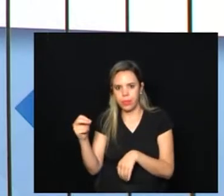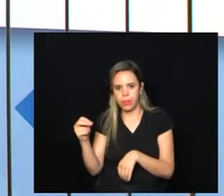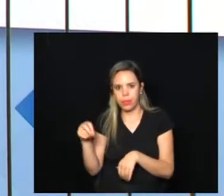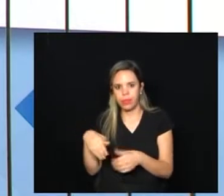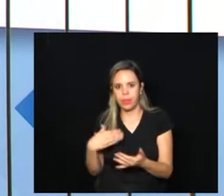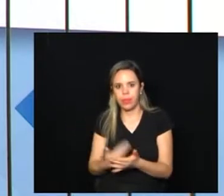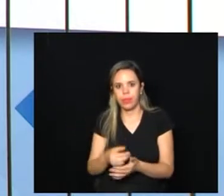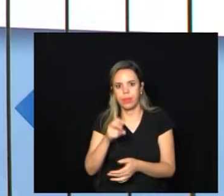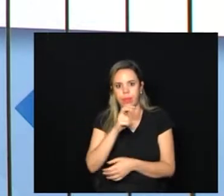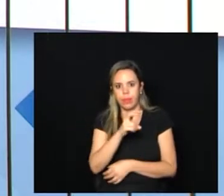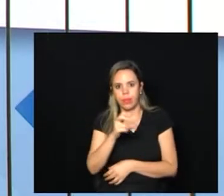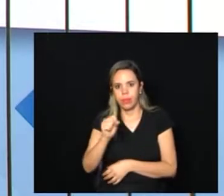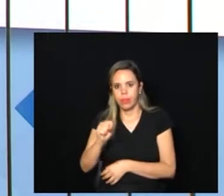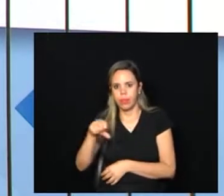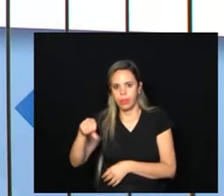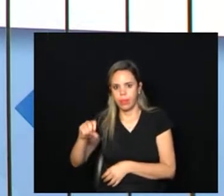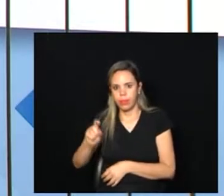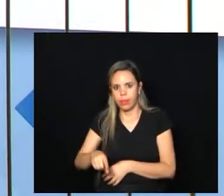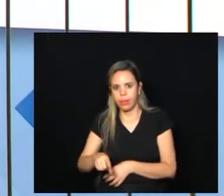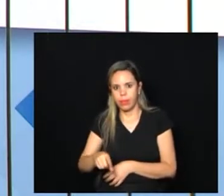São